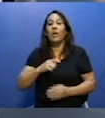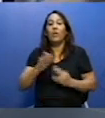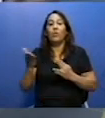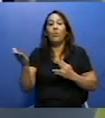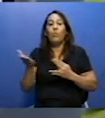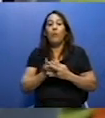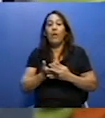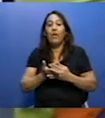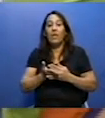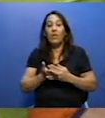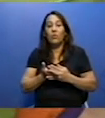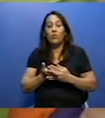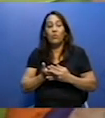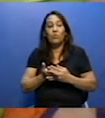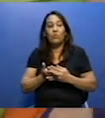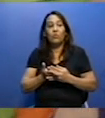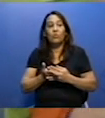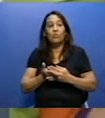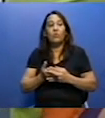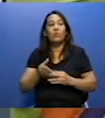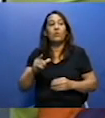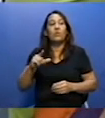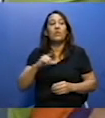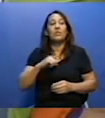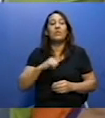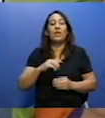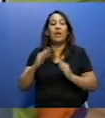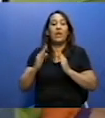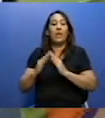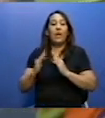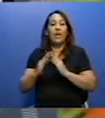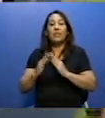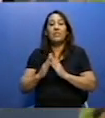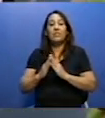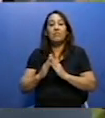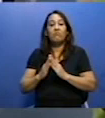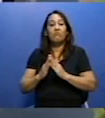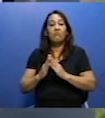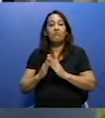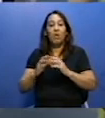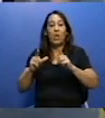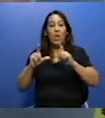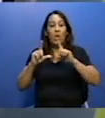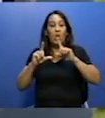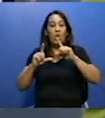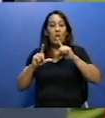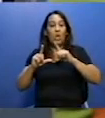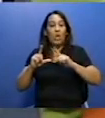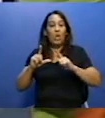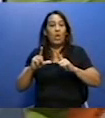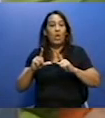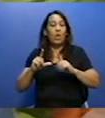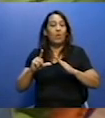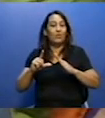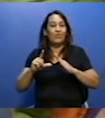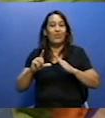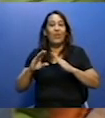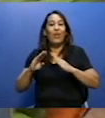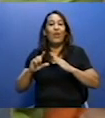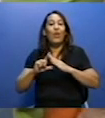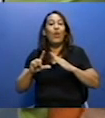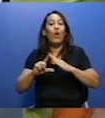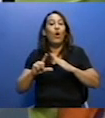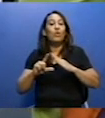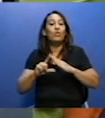ruas? Tem residências, só indústrias ou comércio? Comércio, olha aqui, ó. O